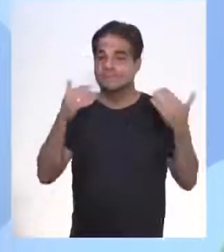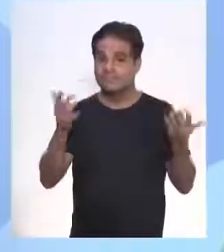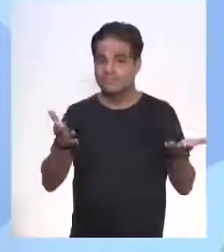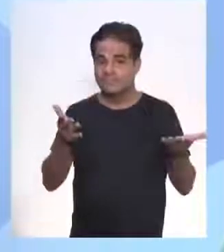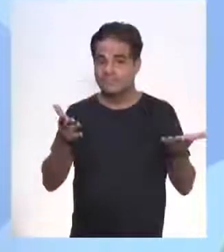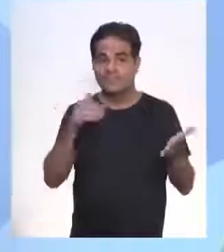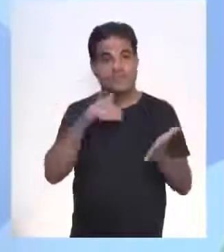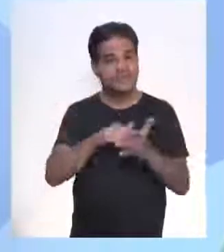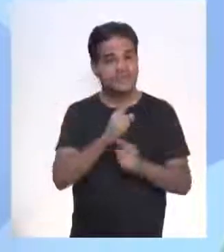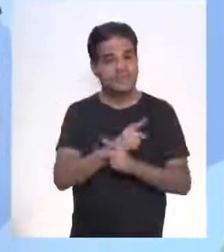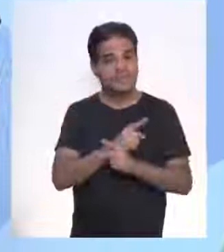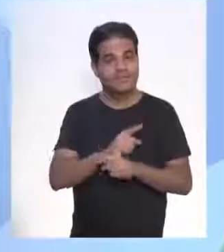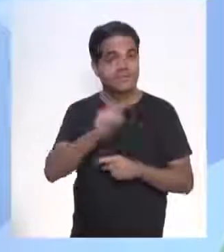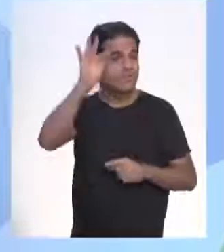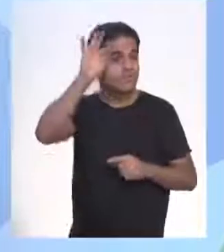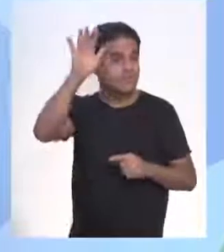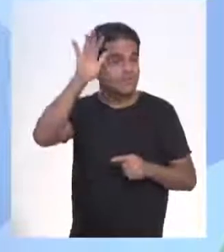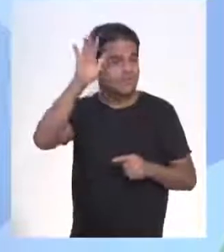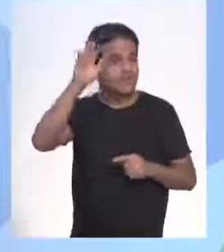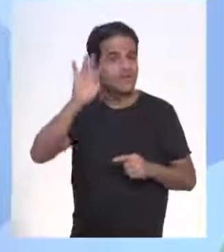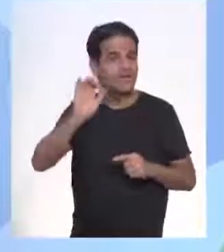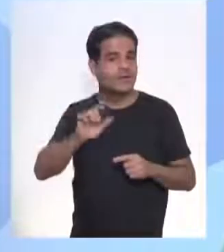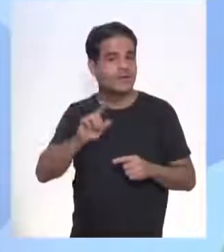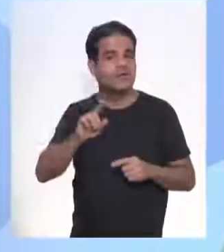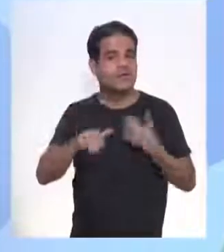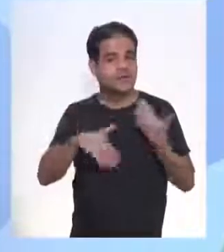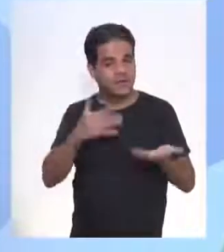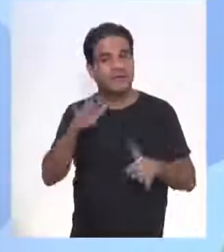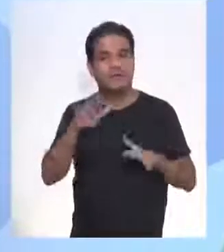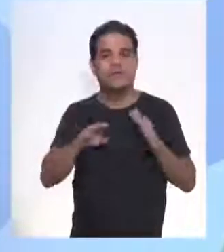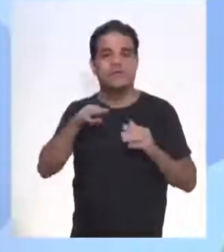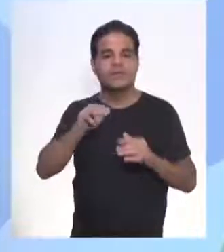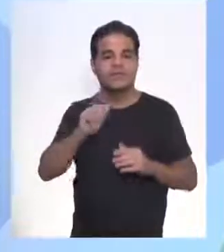gente, até a próxima aula de filo com a Mafê e provavelmente a próxima com o